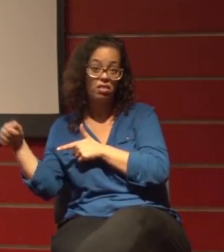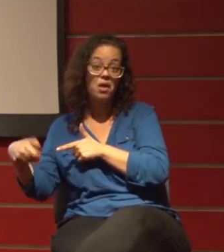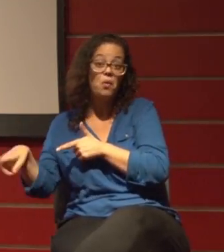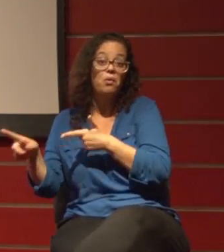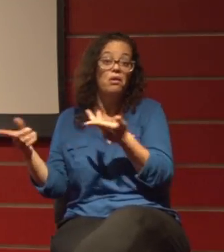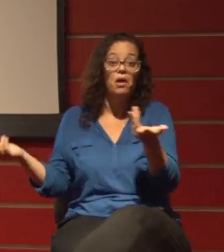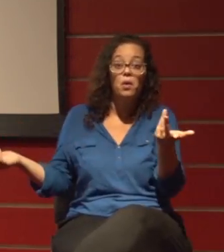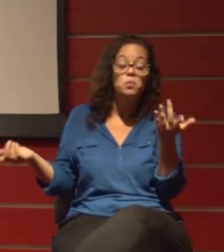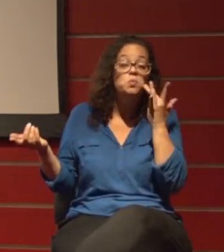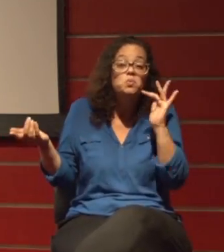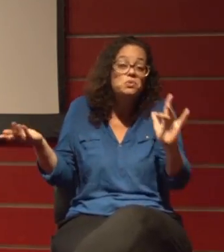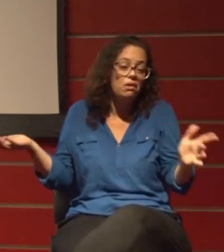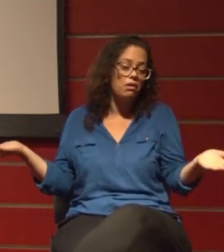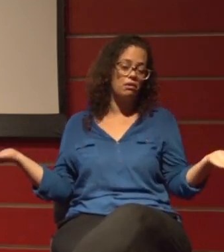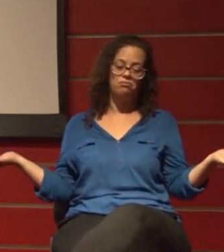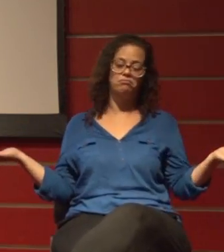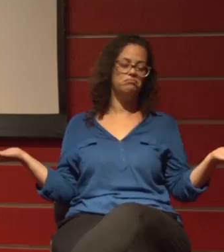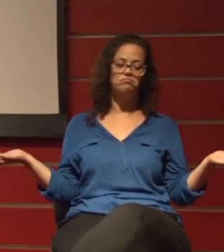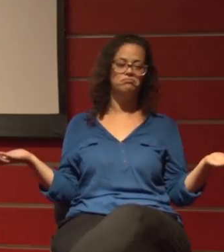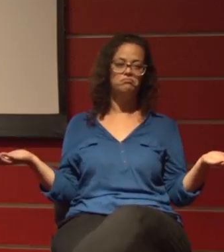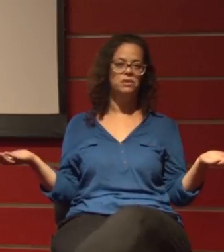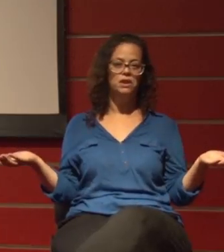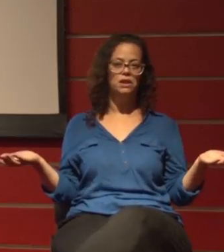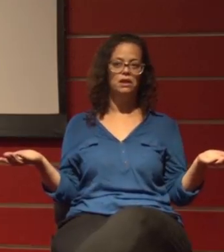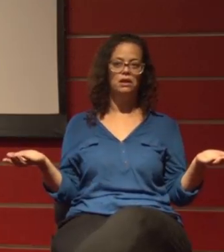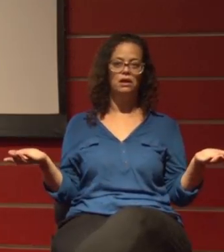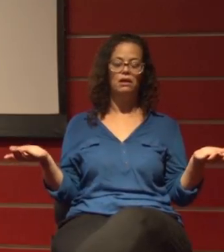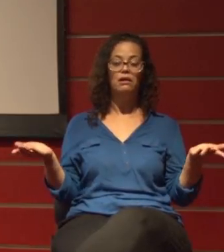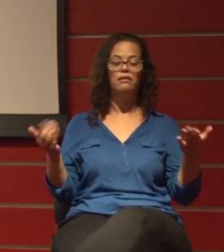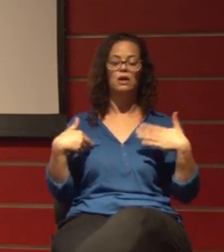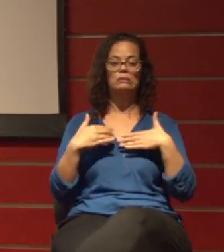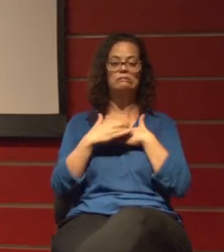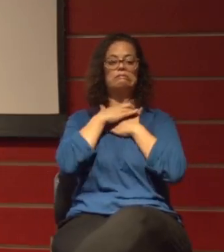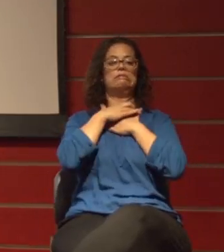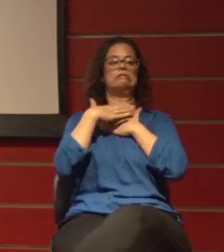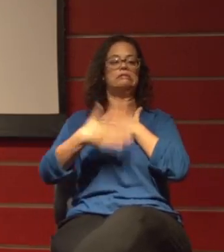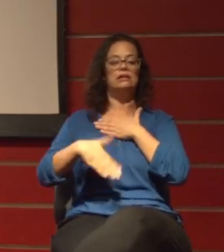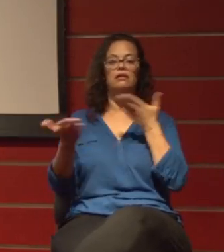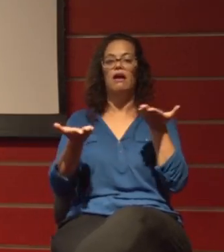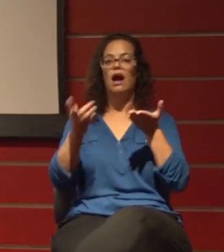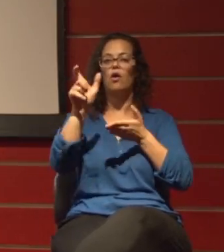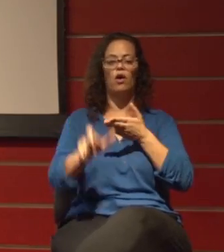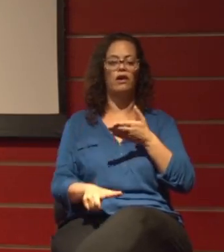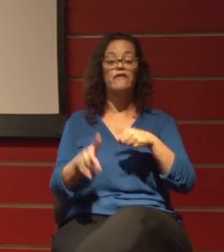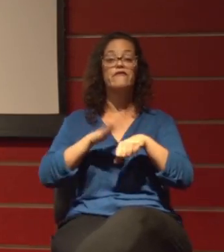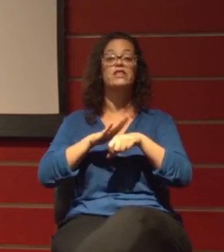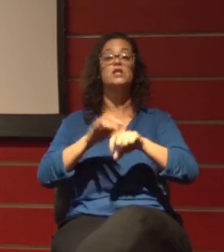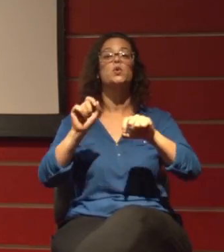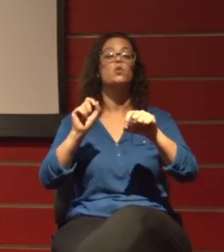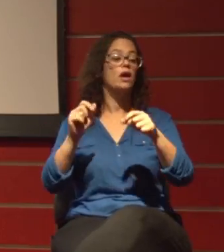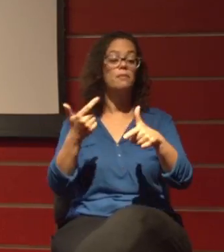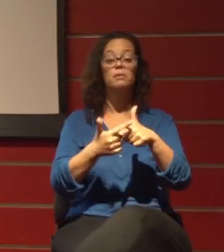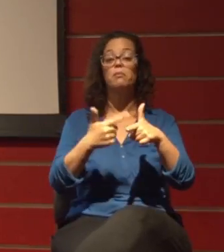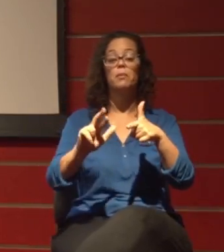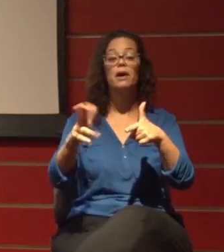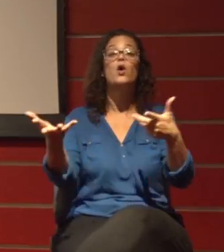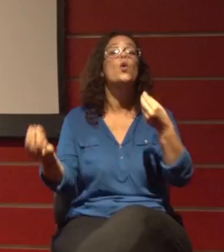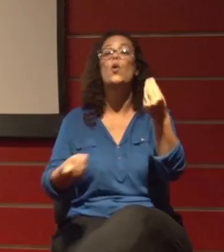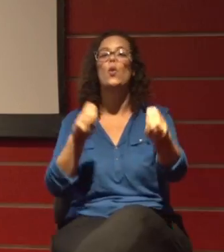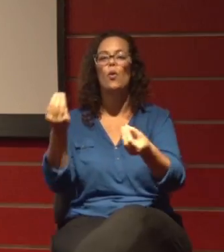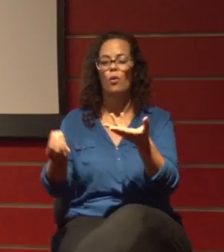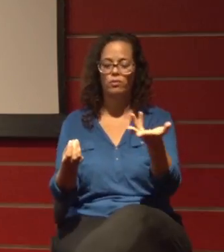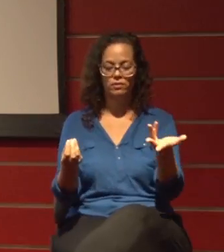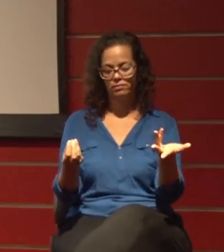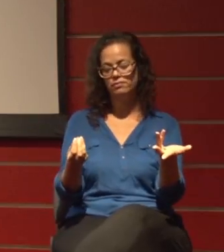tudo não sei e ou seja esse encurralar o personagem para que ele faça qualquer coisa para resolver aquele problema